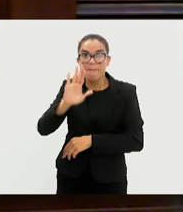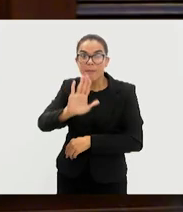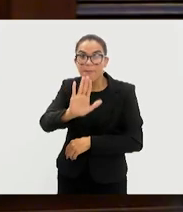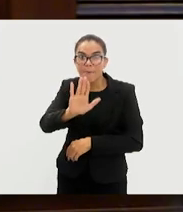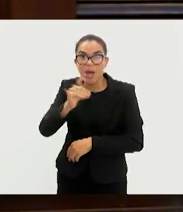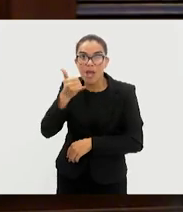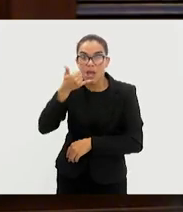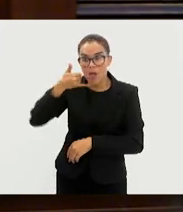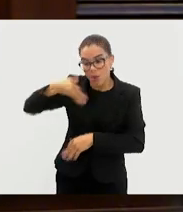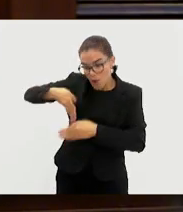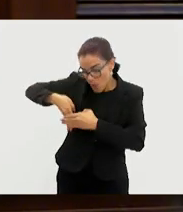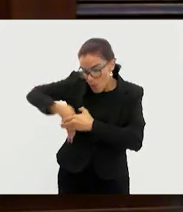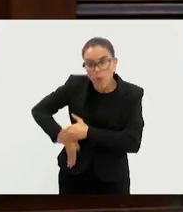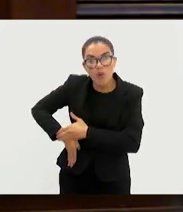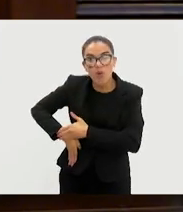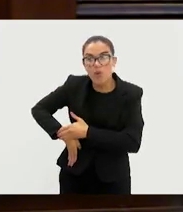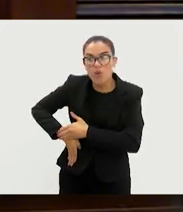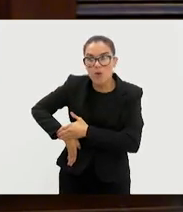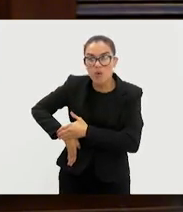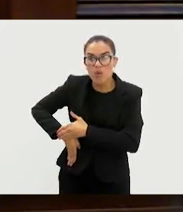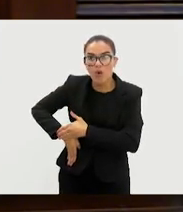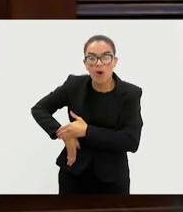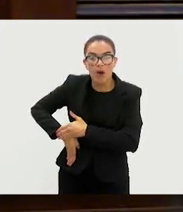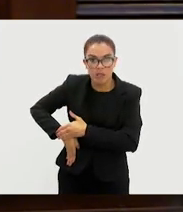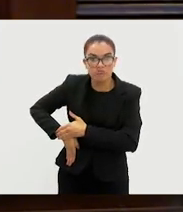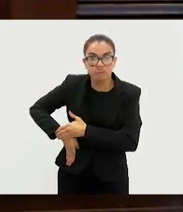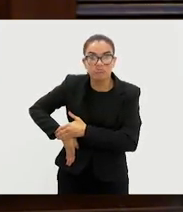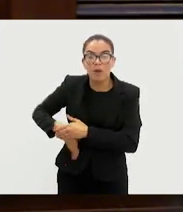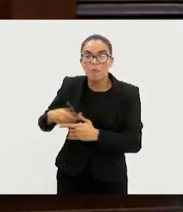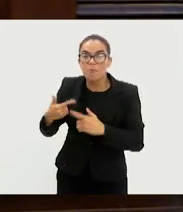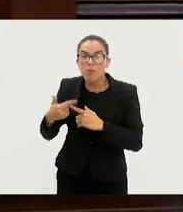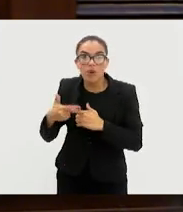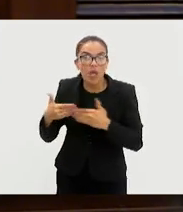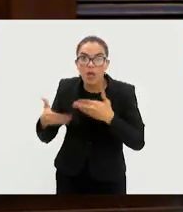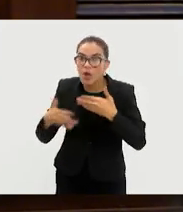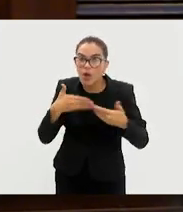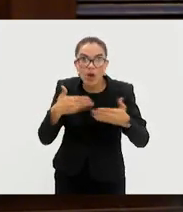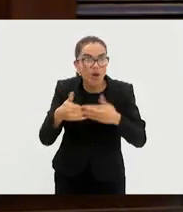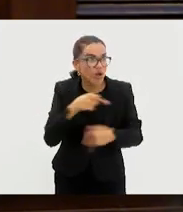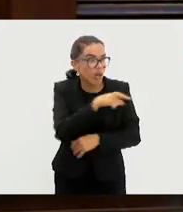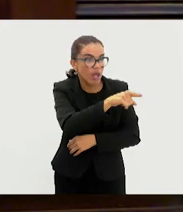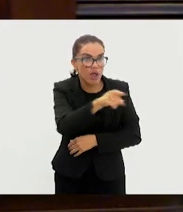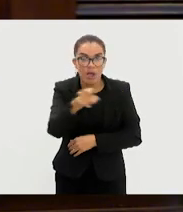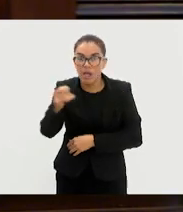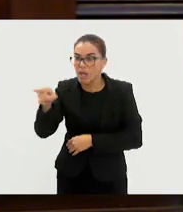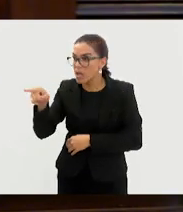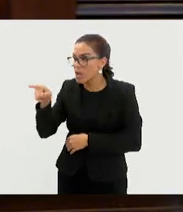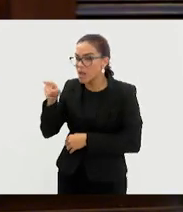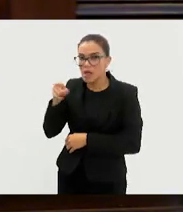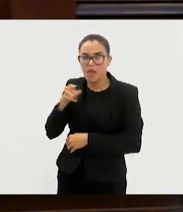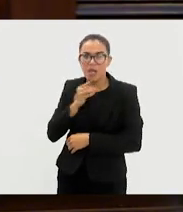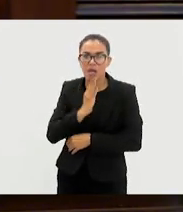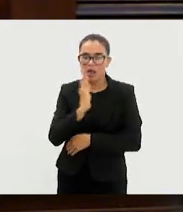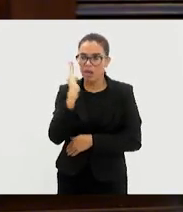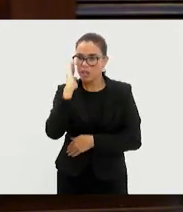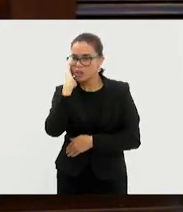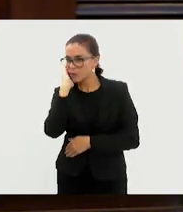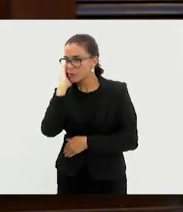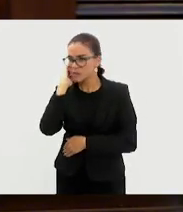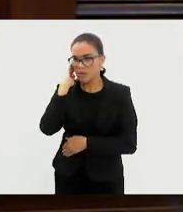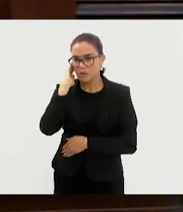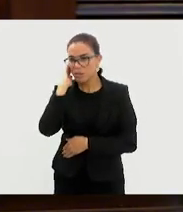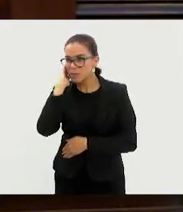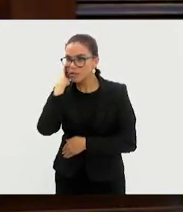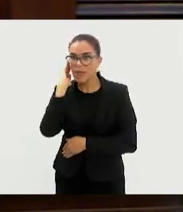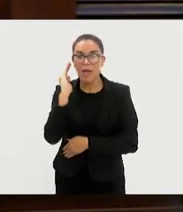e guardei o telefone. Porque qualquer um dos senhores que atenda um telefone no meio da rua, aqui na